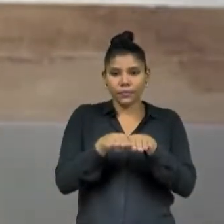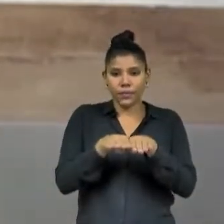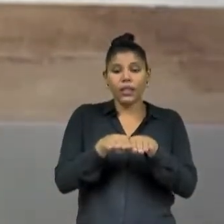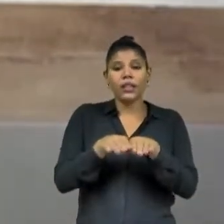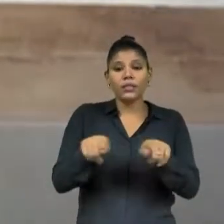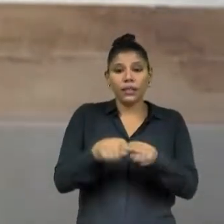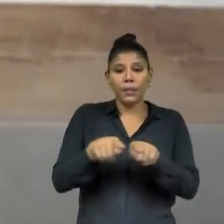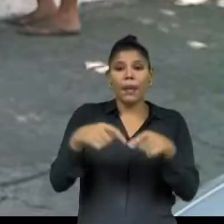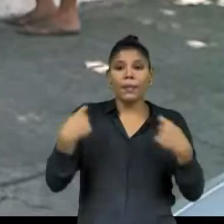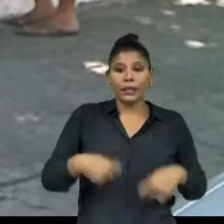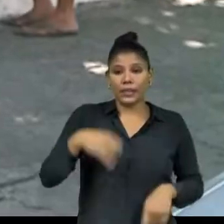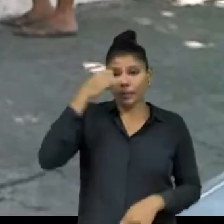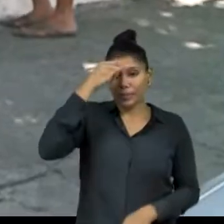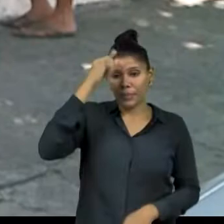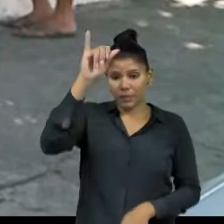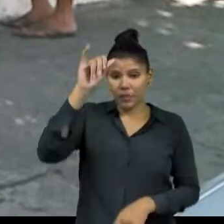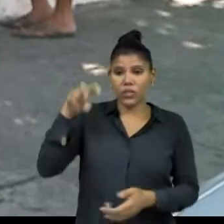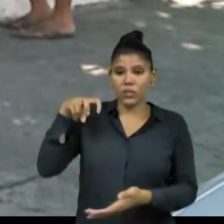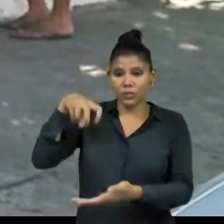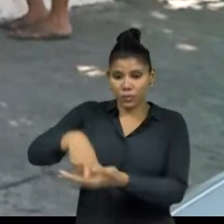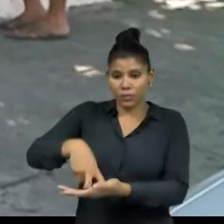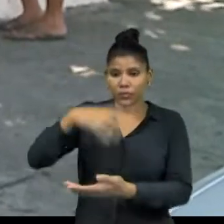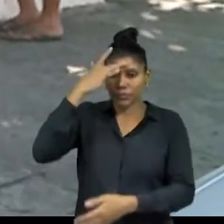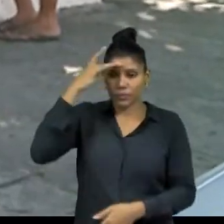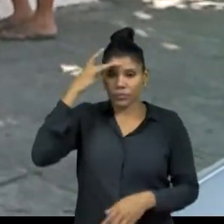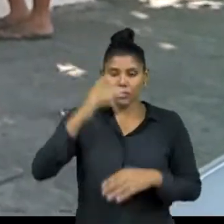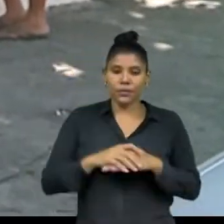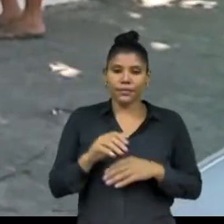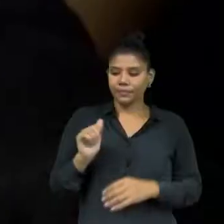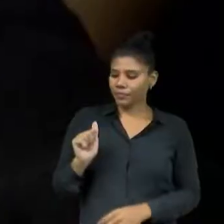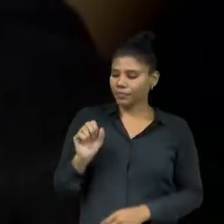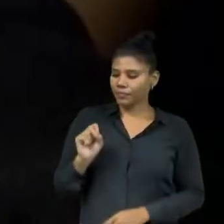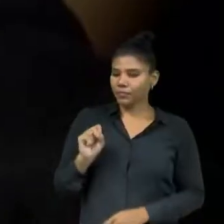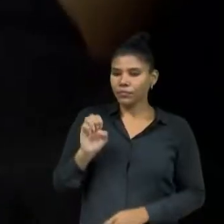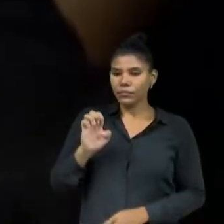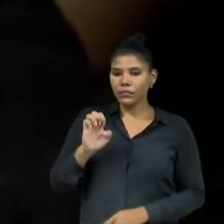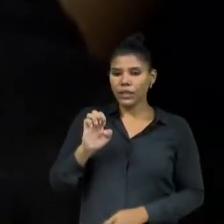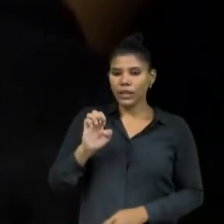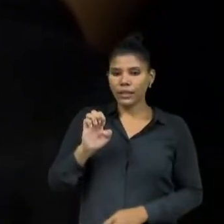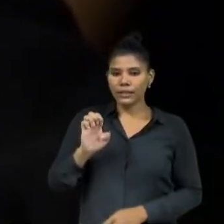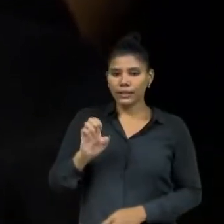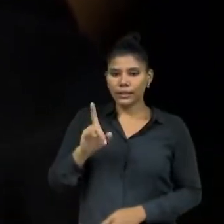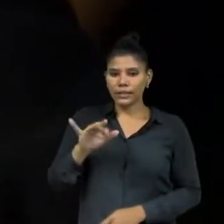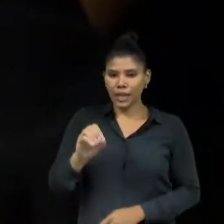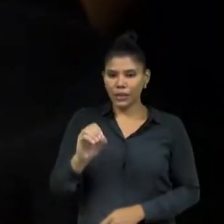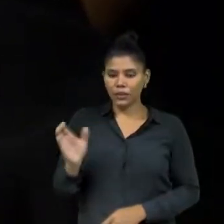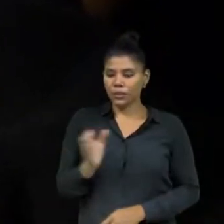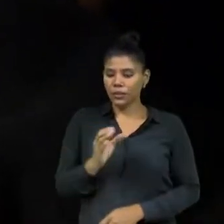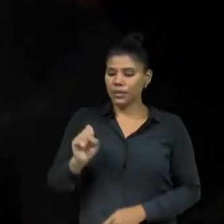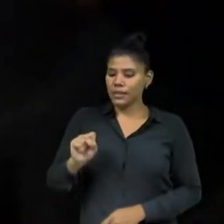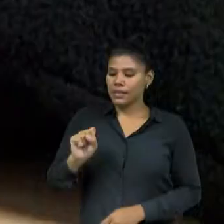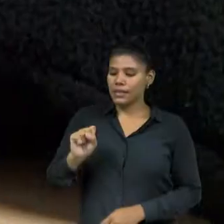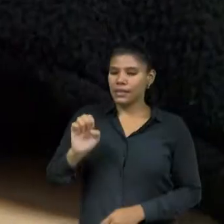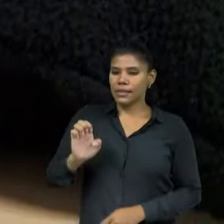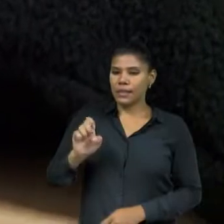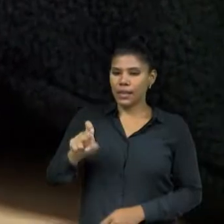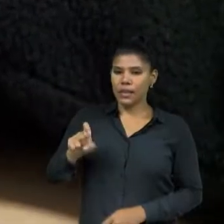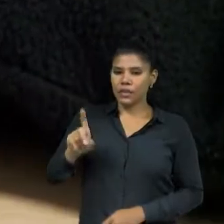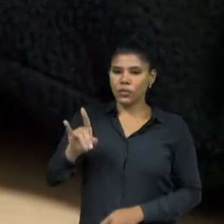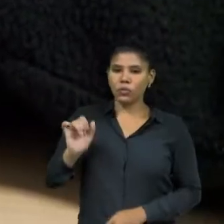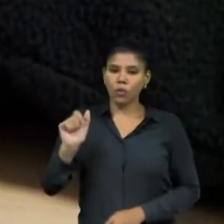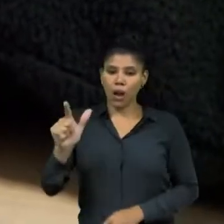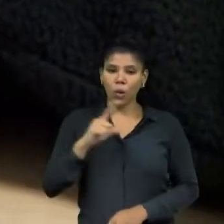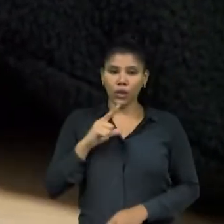de assédio sexual. O assédio sexual é previsto no Código Penal com pena que pode alcançar até 2 anos de detenção e